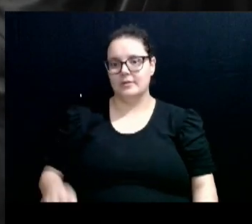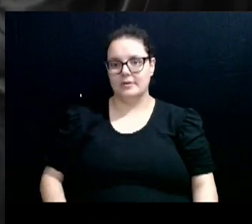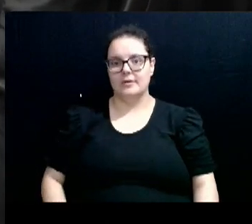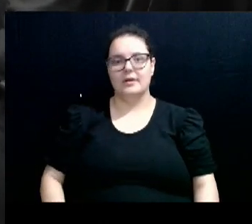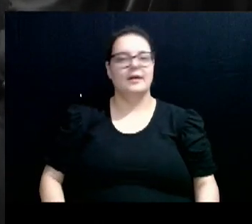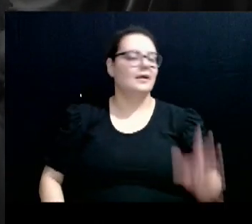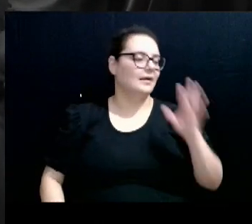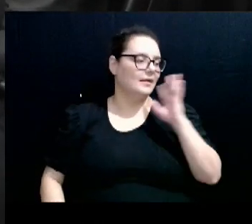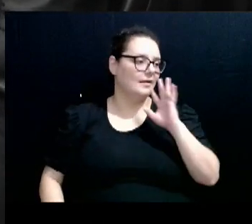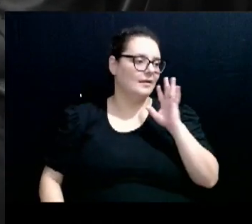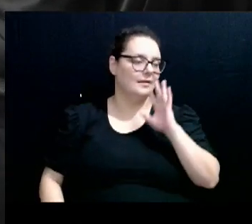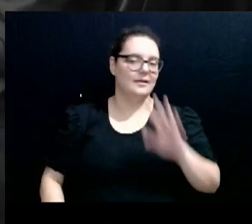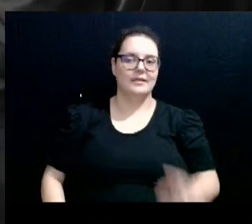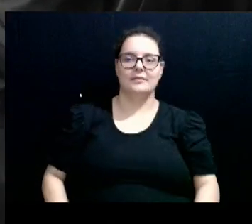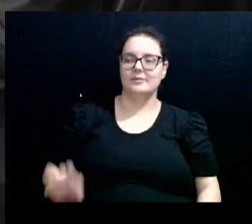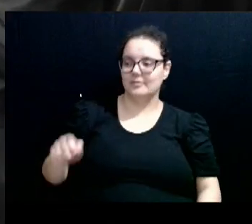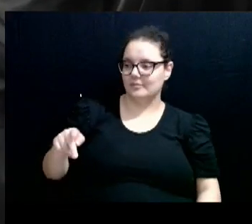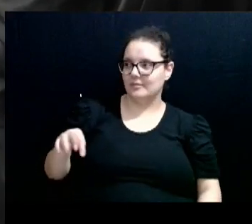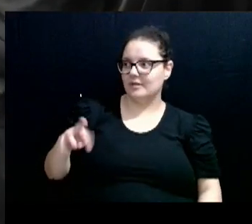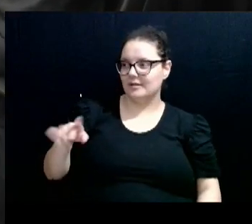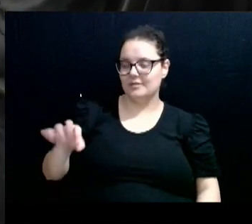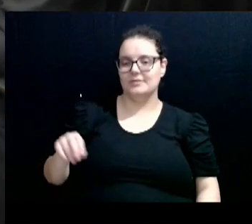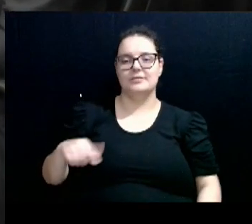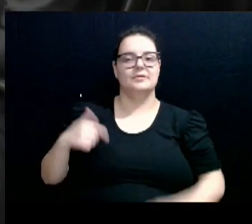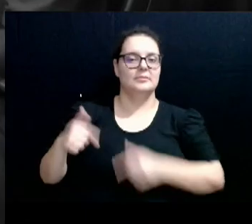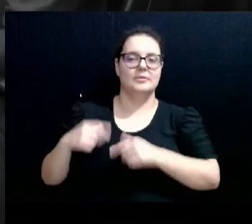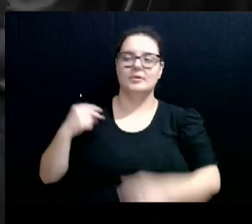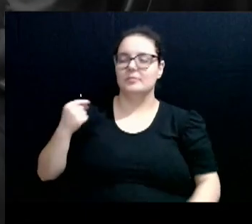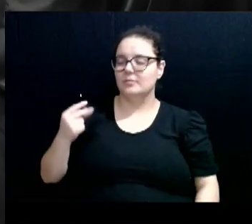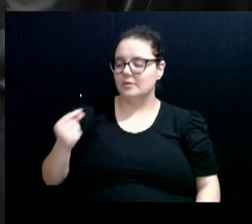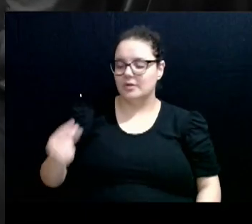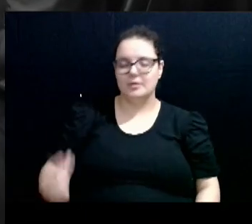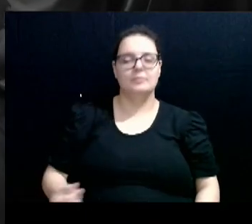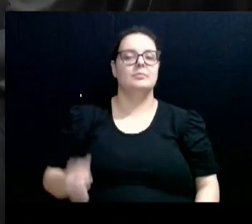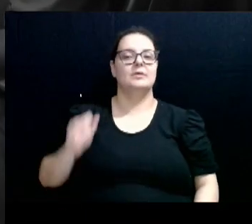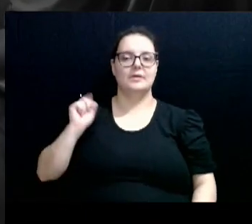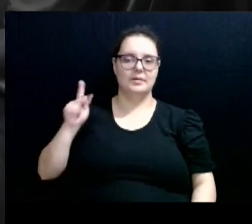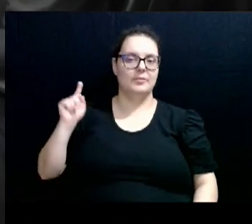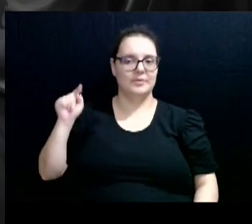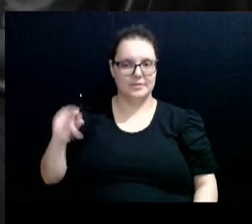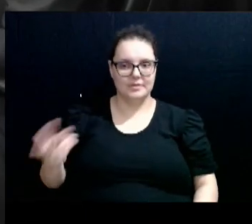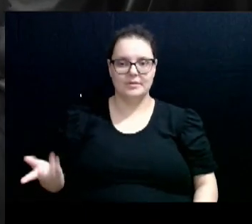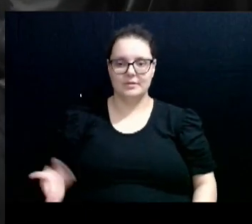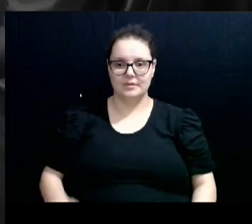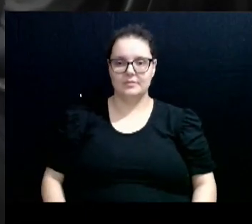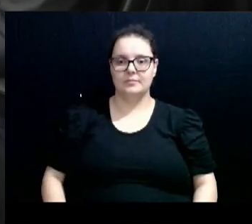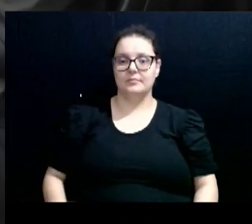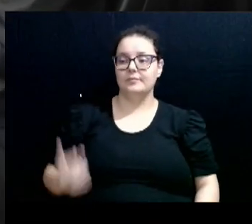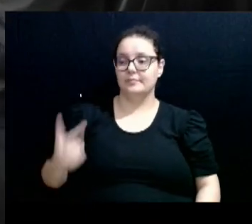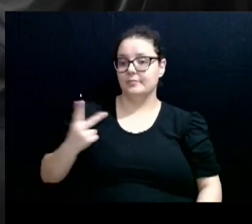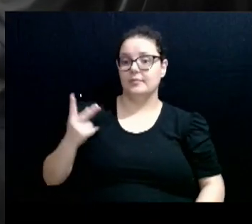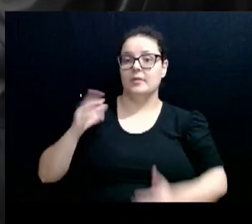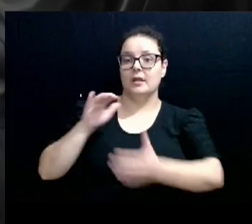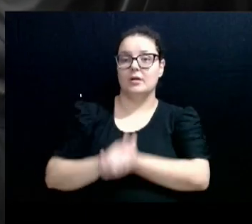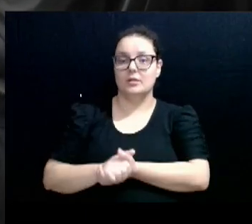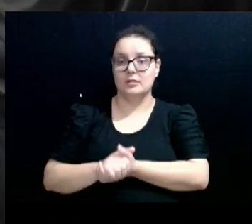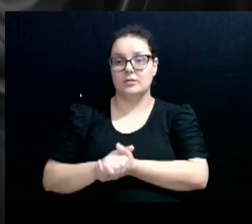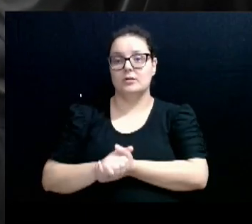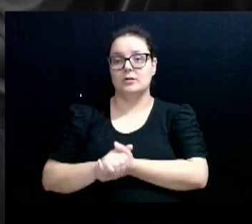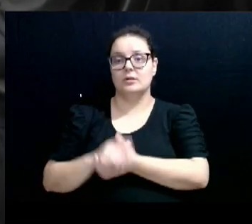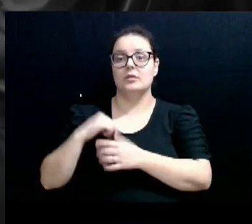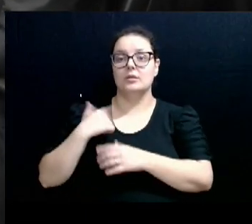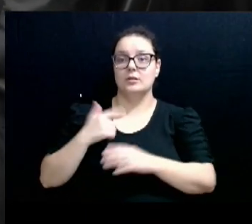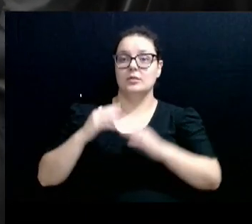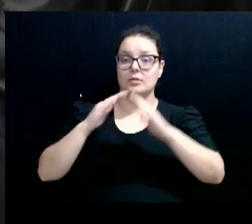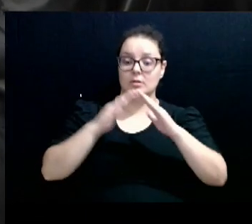Bentinho, trabalhou muito tempo no Bentinho e nós casamos e fomos morar em Jundiaí. Só